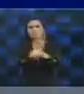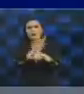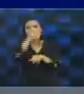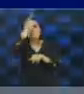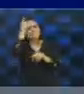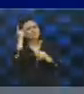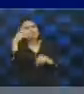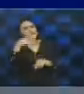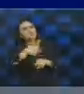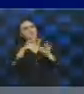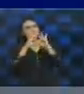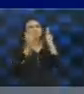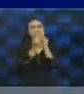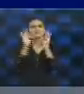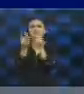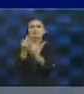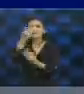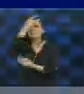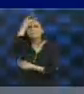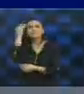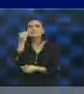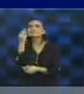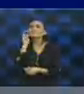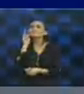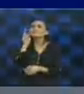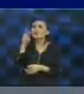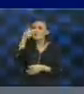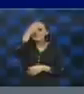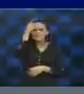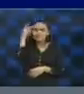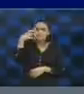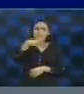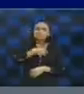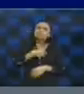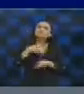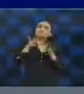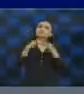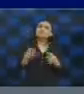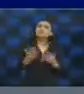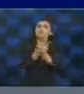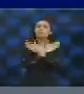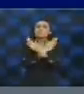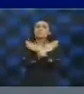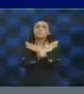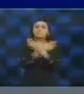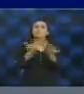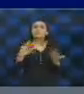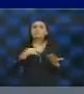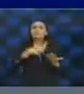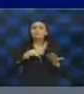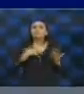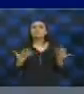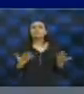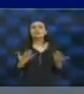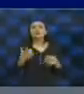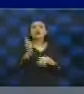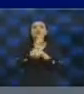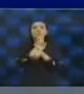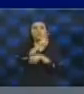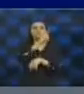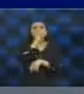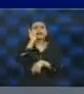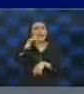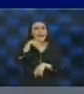de governantes capazes de sentir o que um homem simples sente no coração quando está desempregado, de governante capaz de sentir o que uma